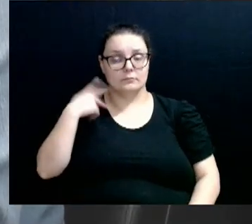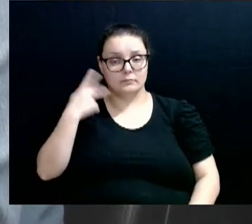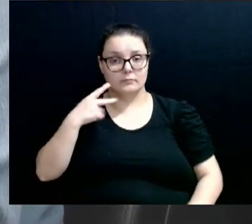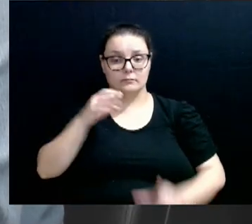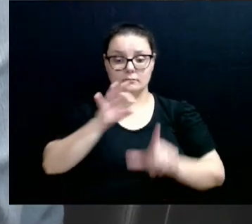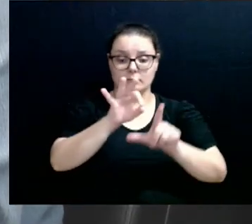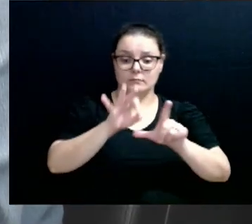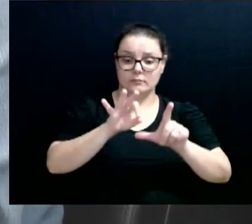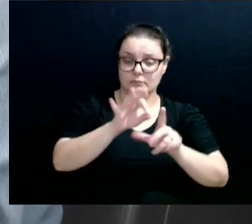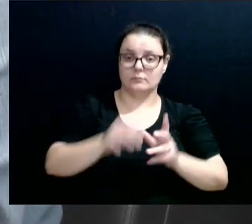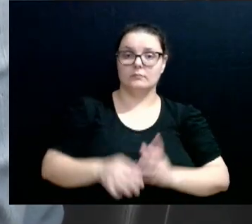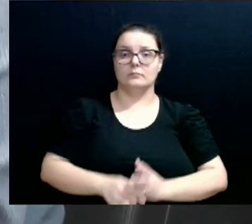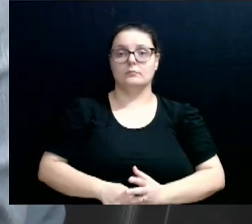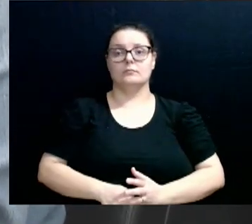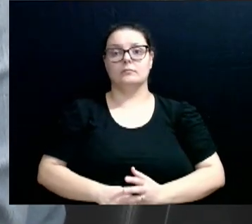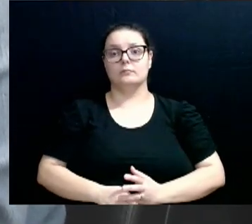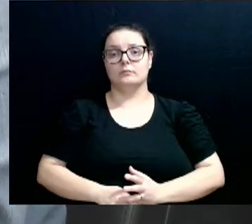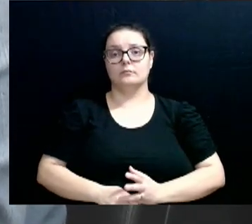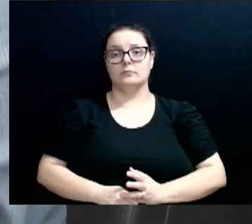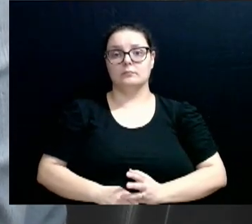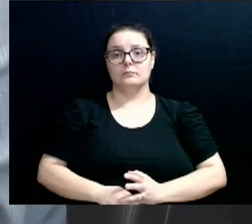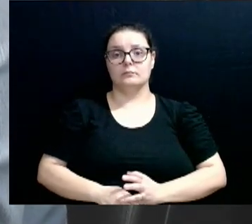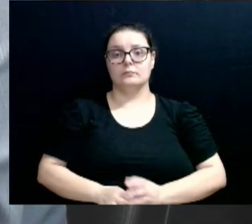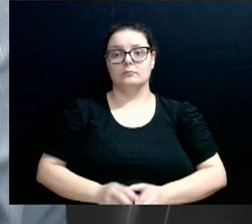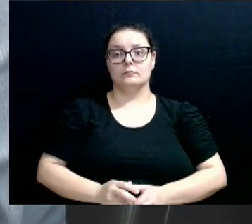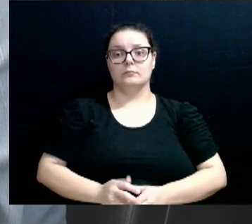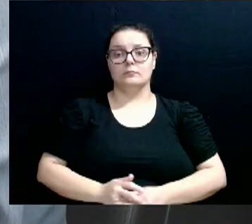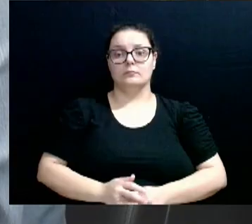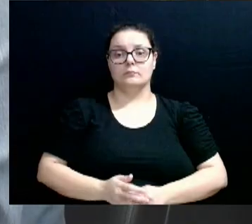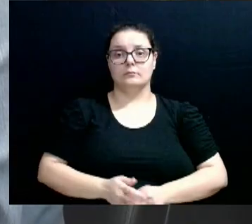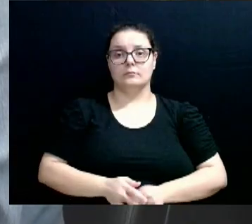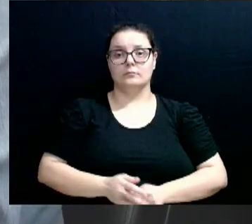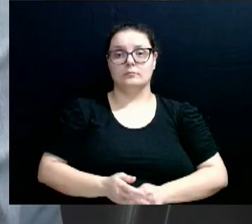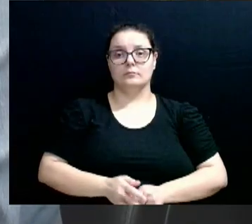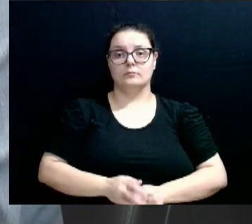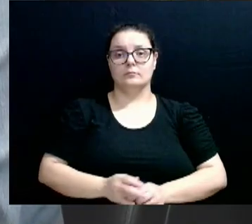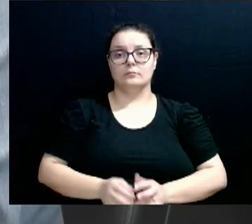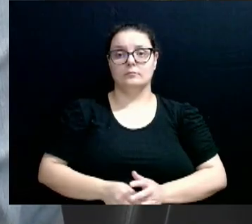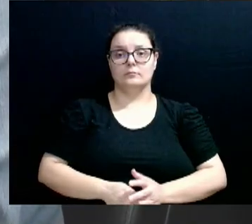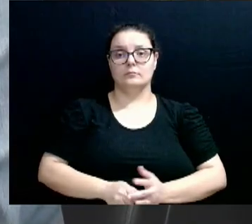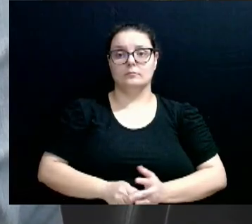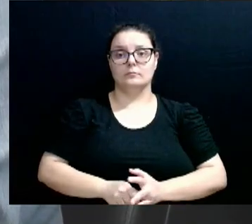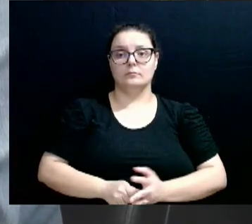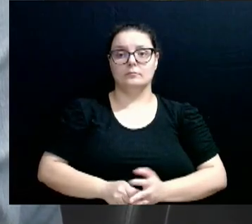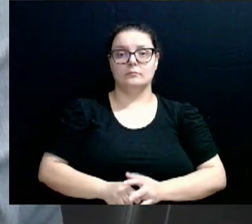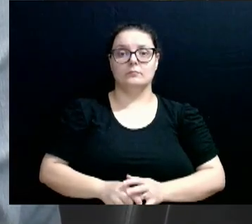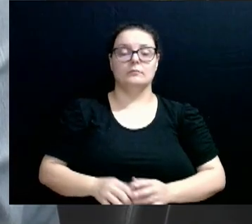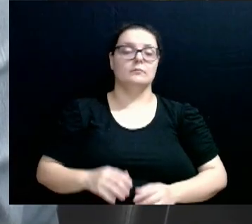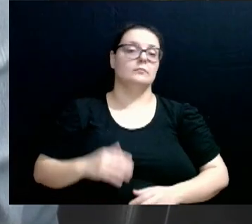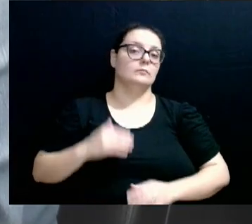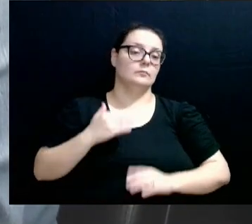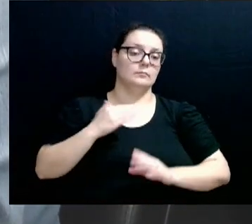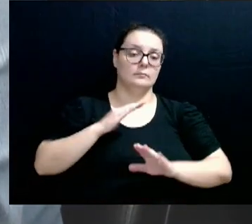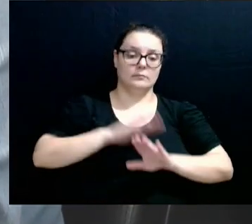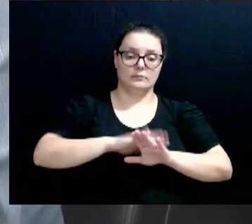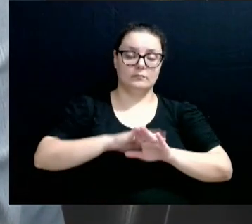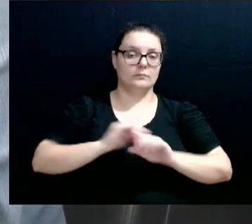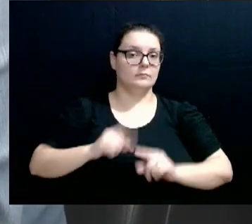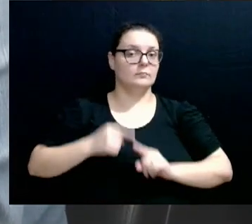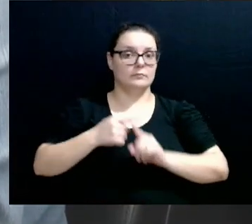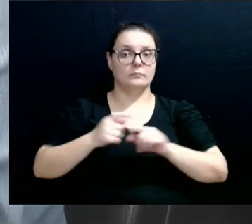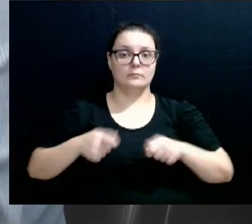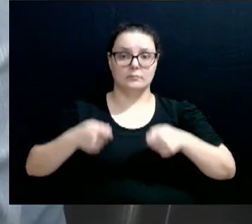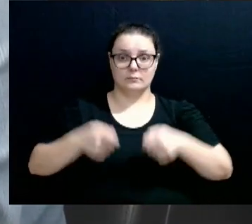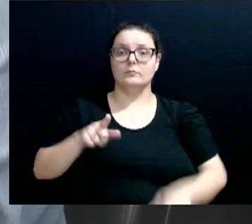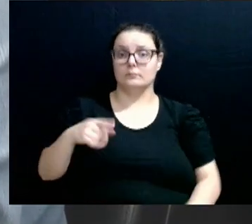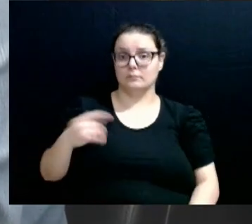elas são de ações afirmativas, as cotas no serviço público, elas são fundamentais.